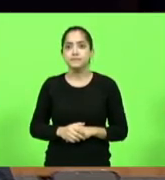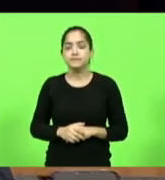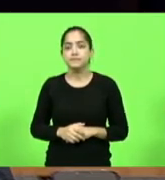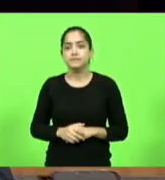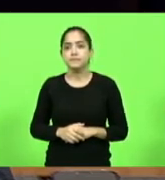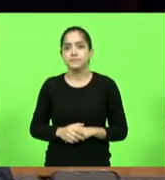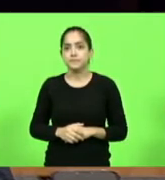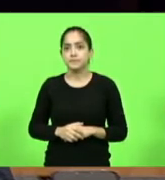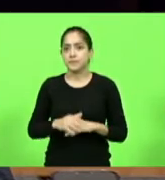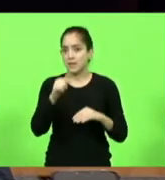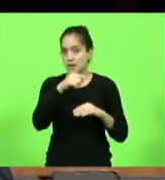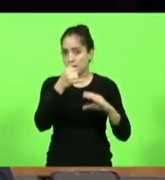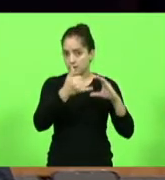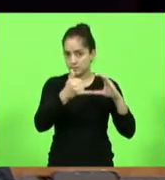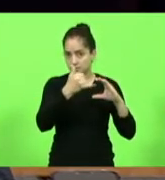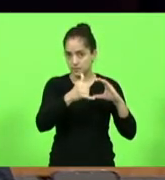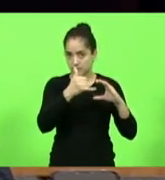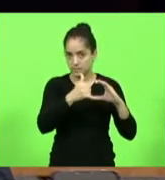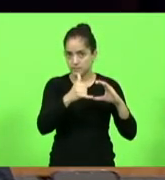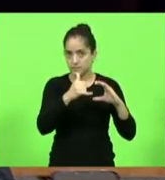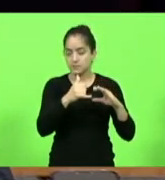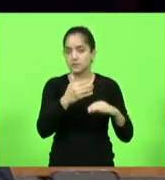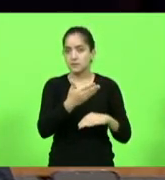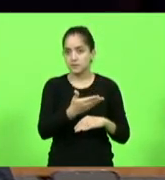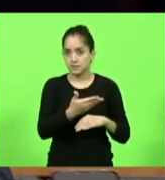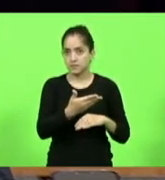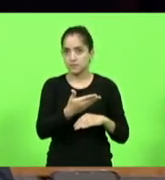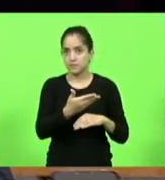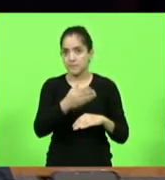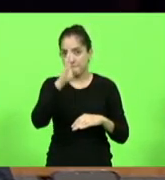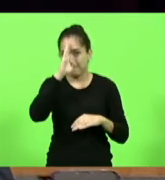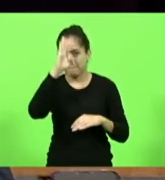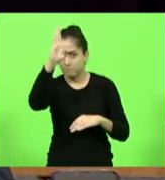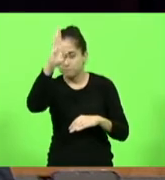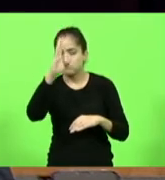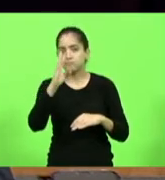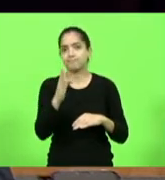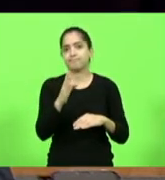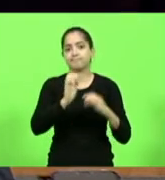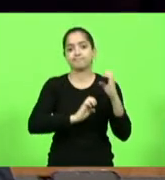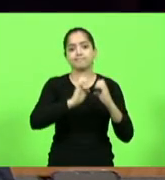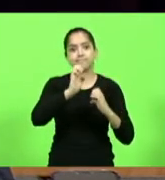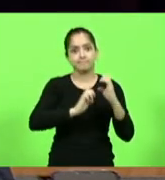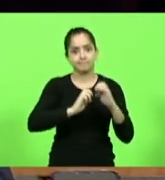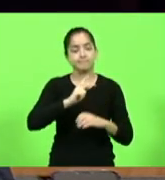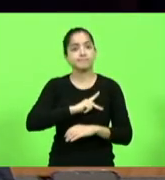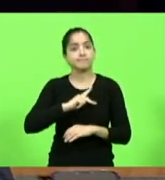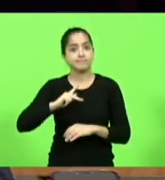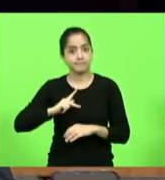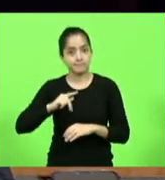A Celesc, a principal empresa pública do nosso estado,